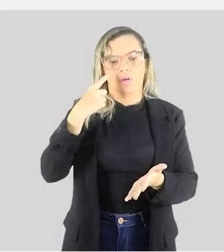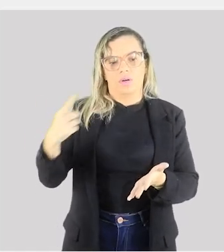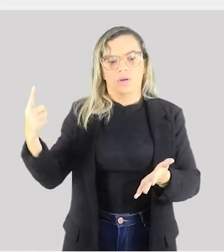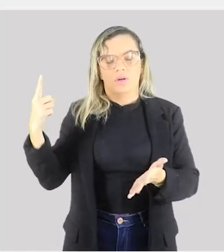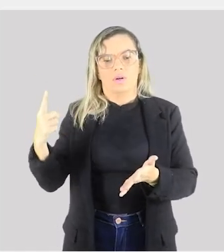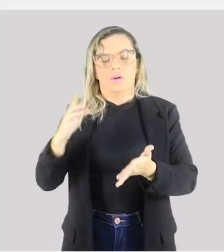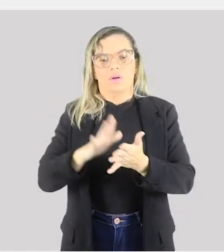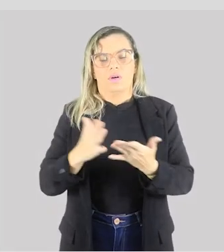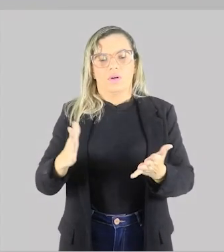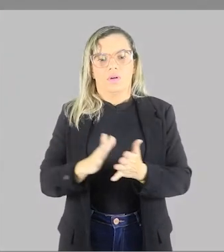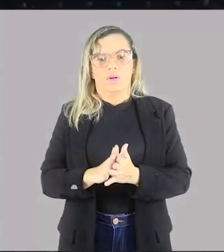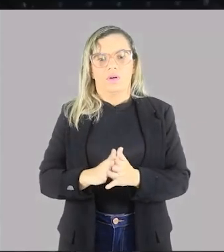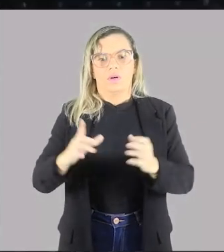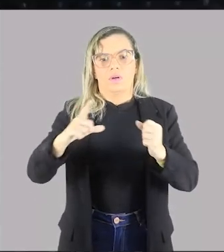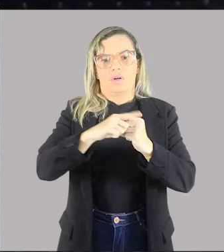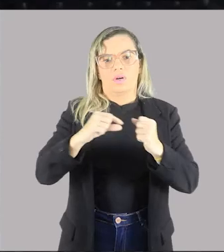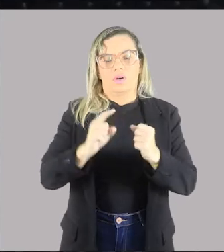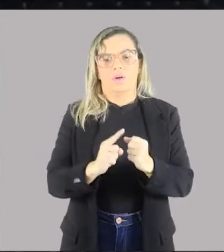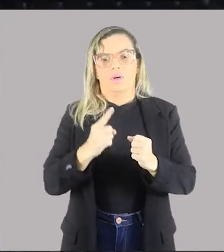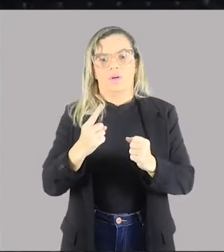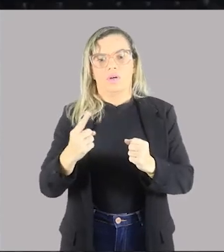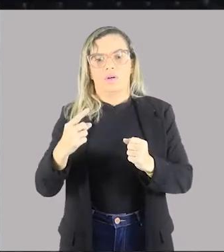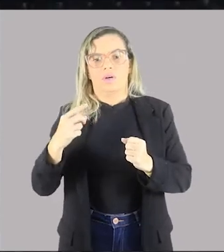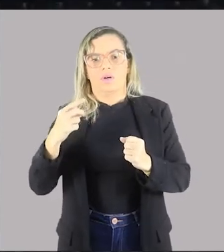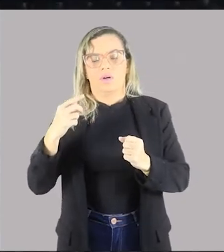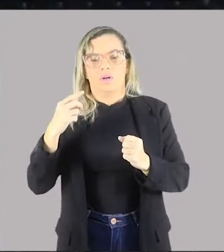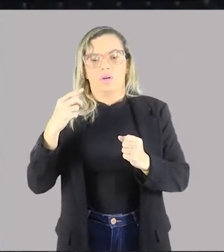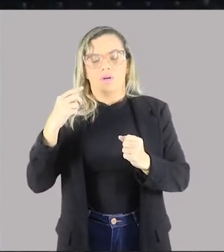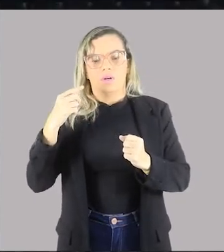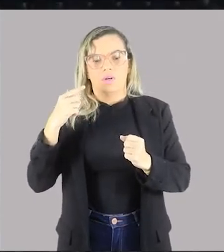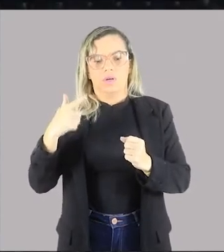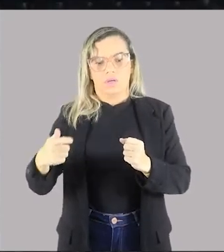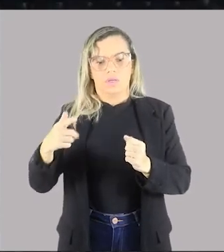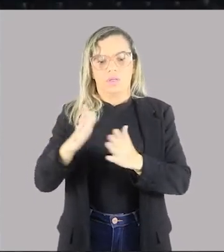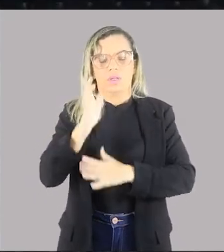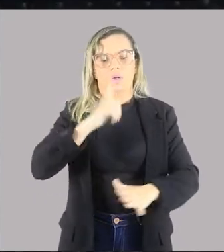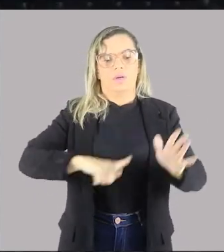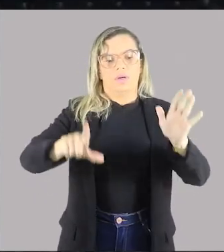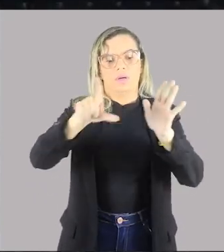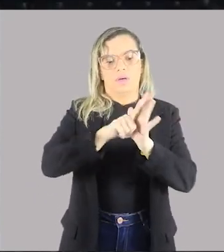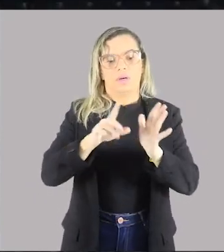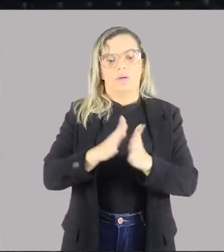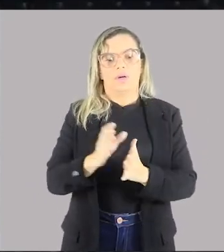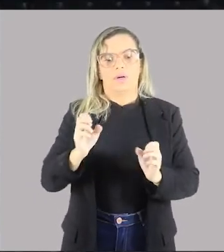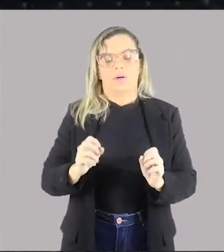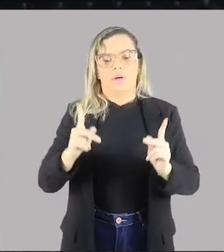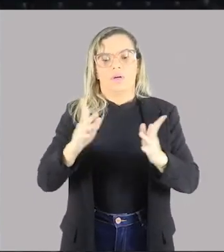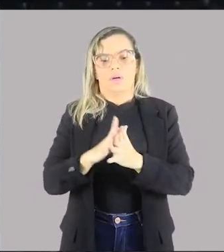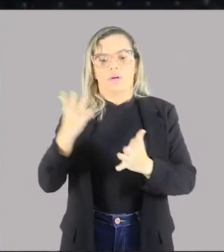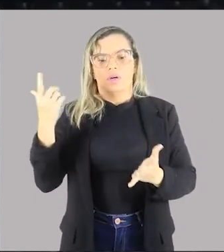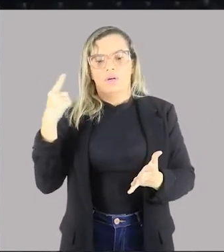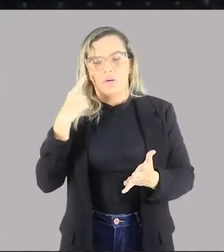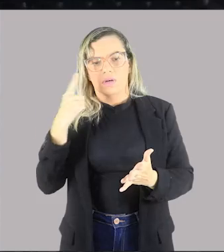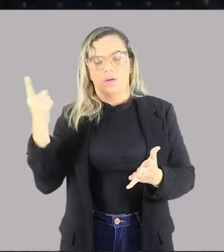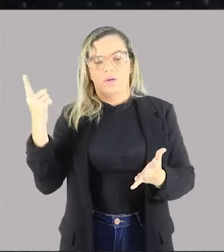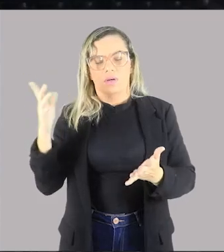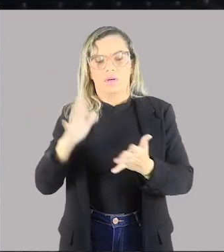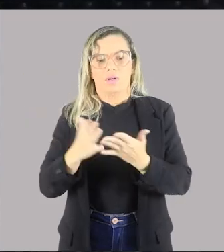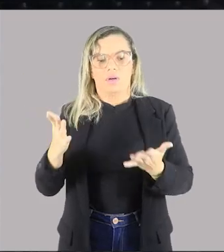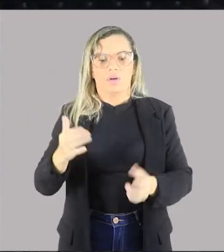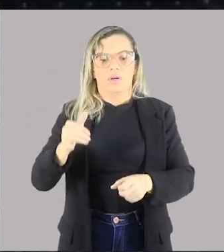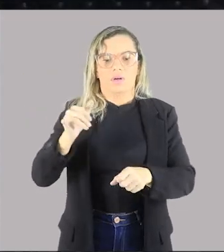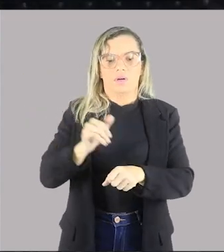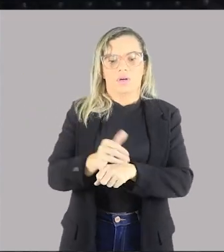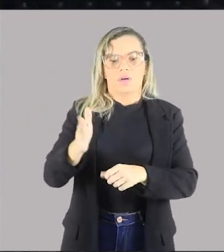advertência no artigo 117 da lei, ok? Ausentar-se do serviço durante o expediente, sem um